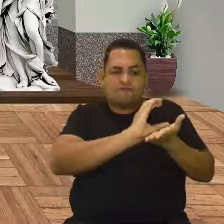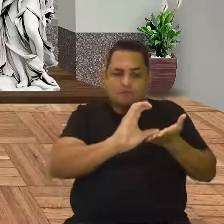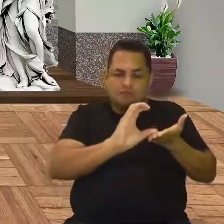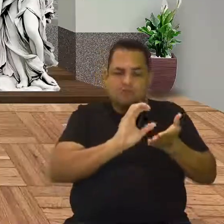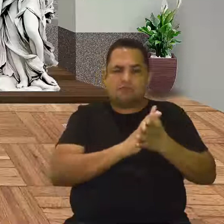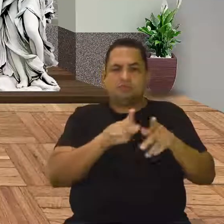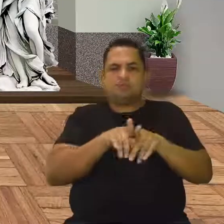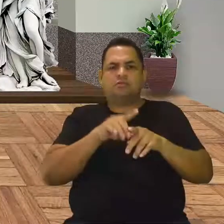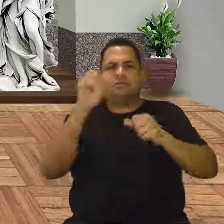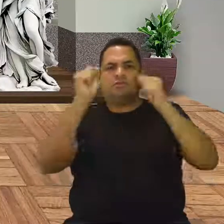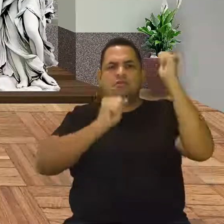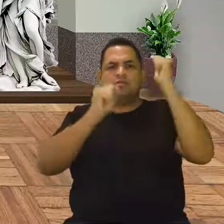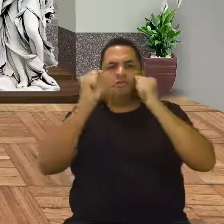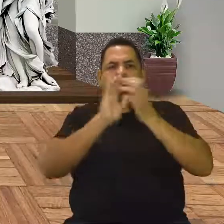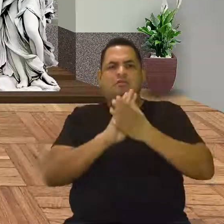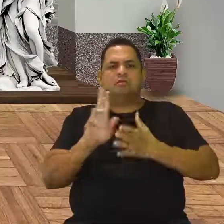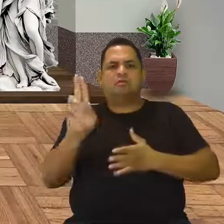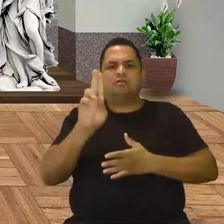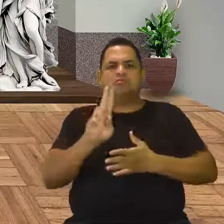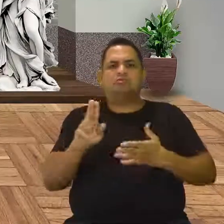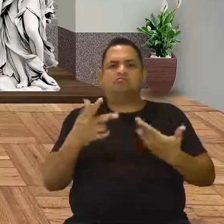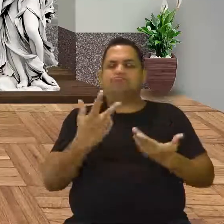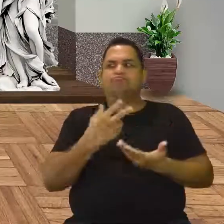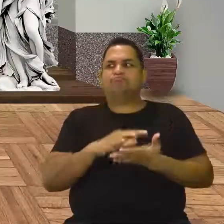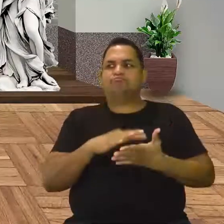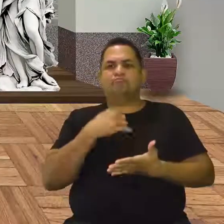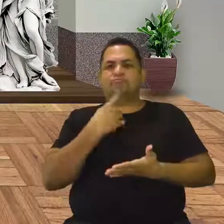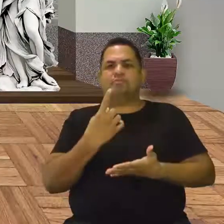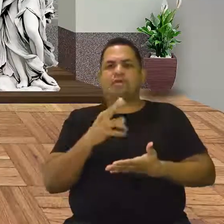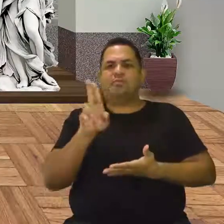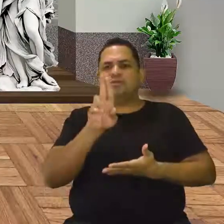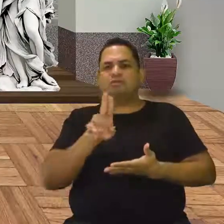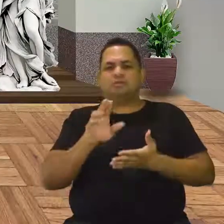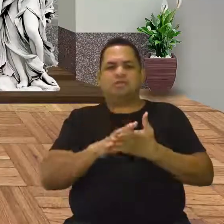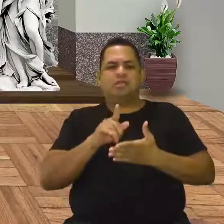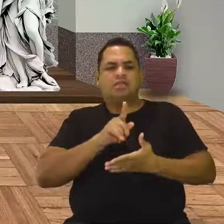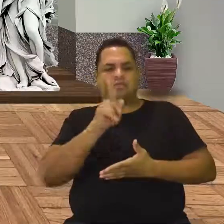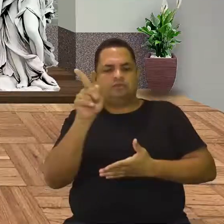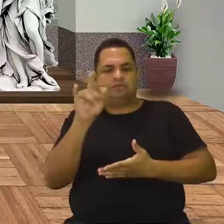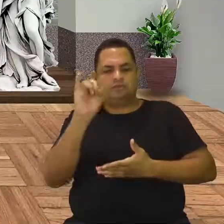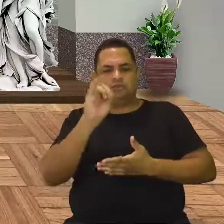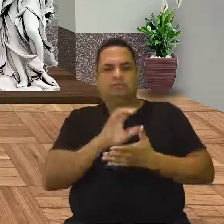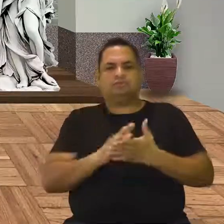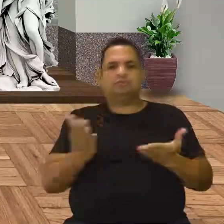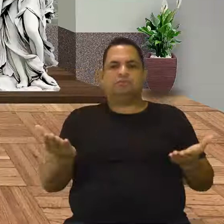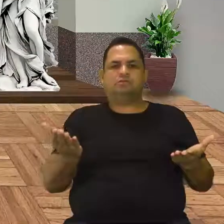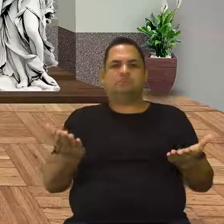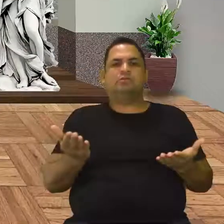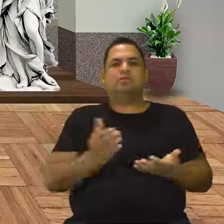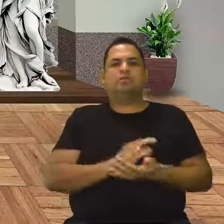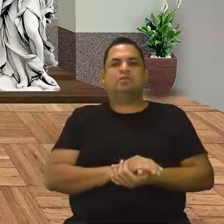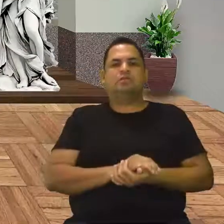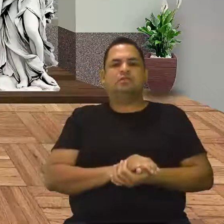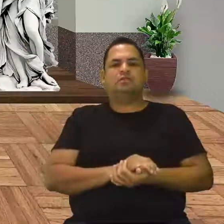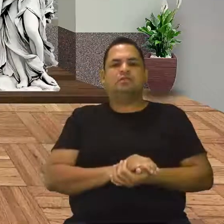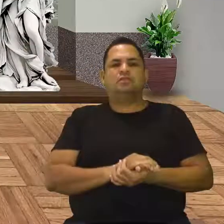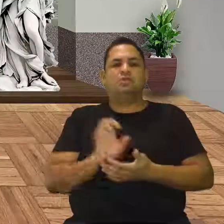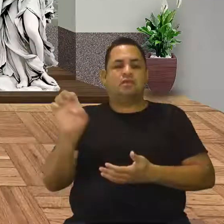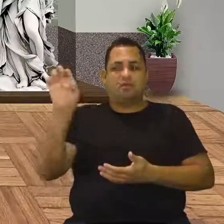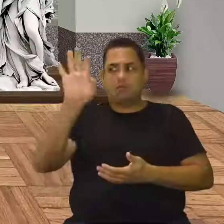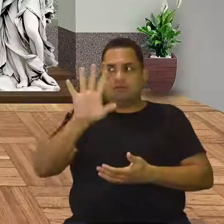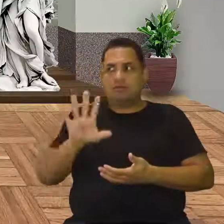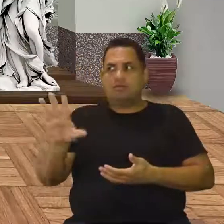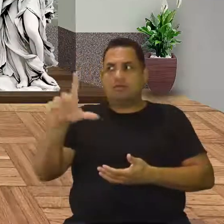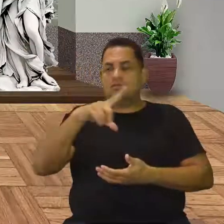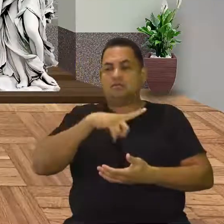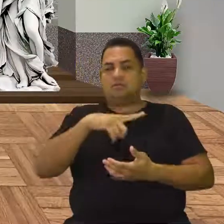e eu continuo a comprar de fora? Negativo. Não tem como. Aí, então, olha só, a Europa, ela